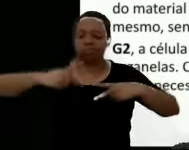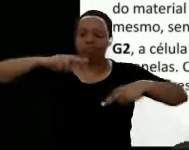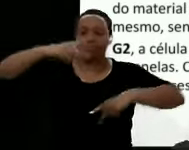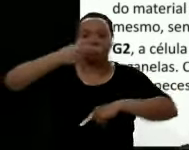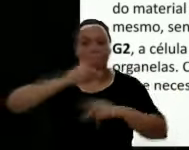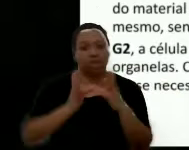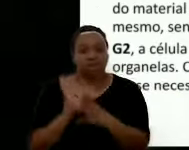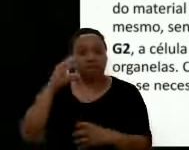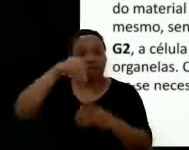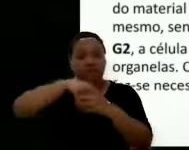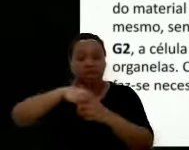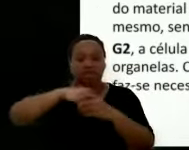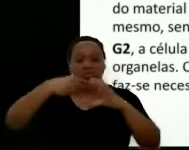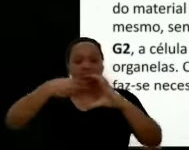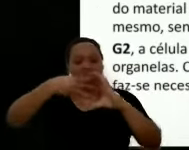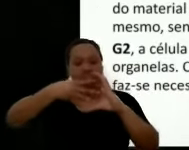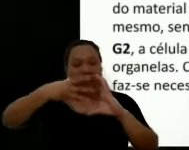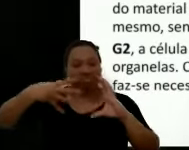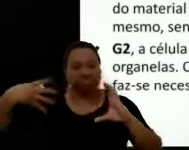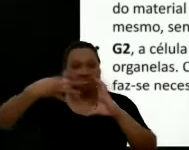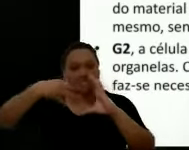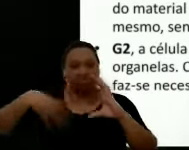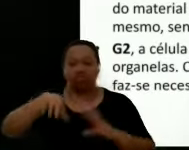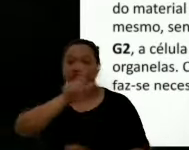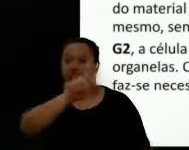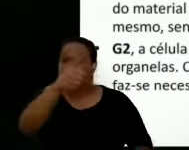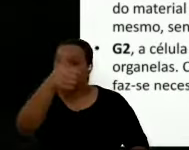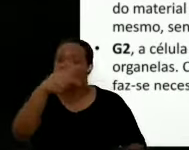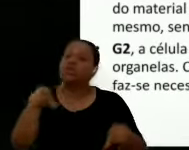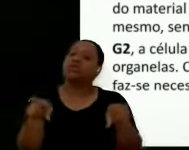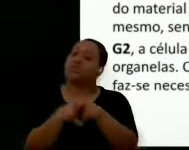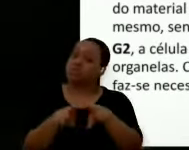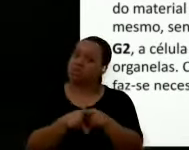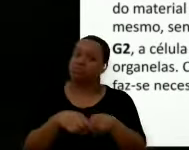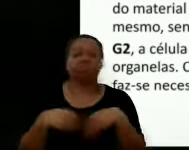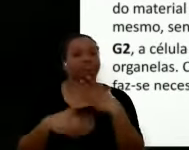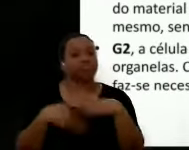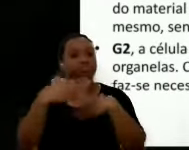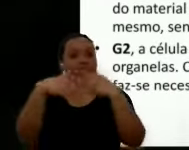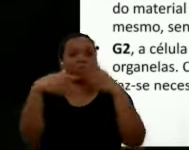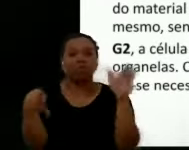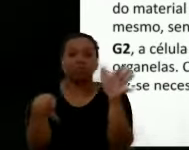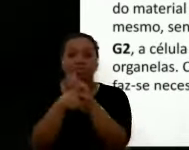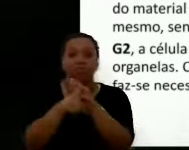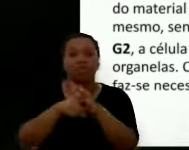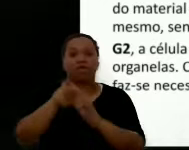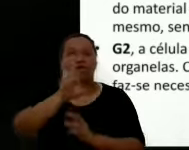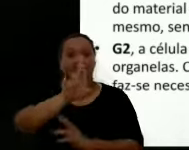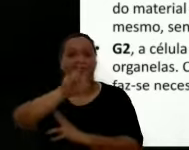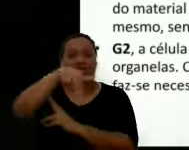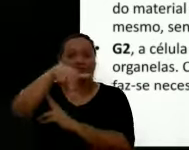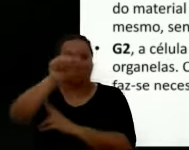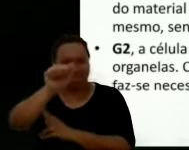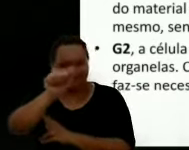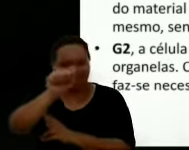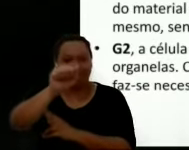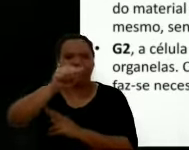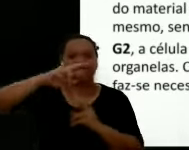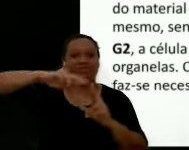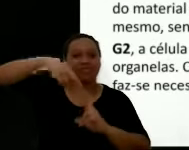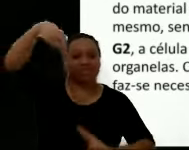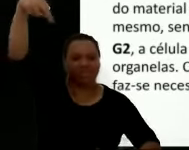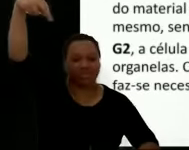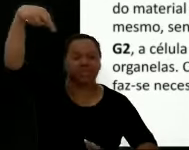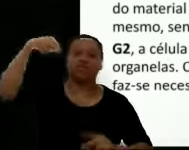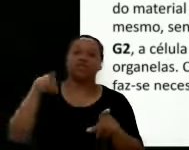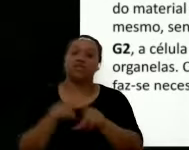tamanho e a duplicar os componentes dispostos no citoplasma. Em G1, também são produzidas moléculas